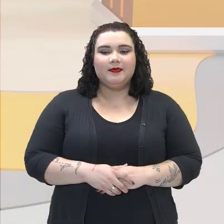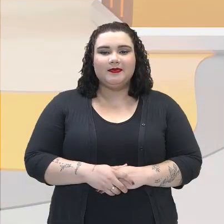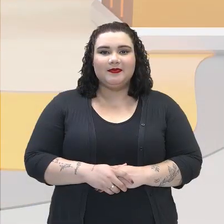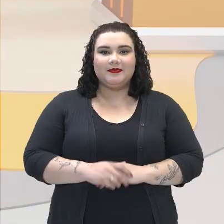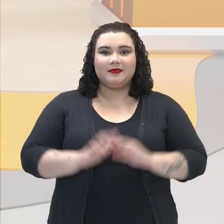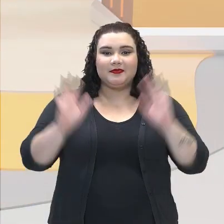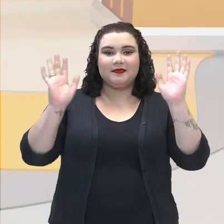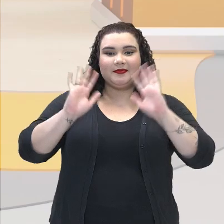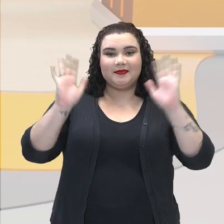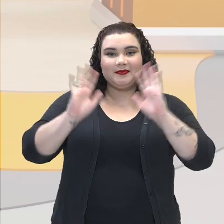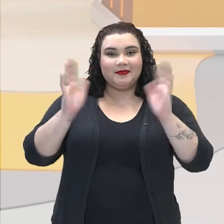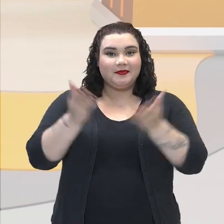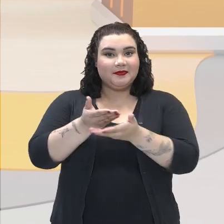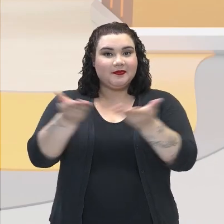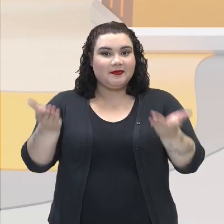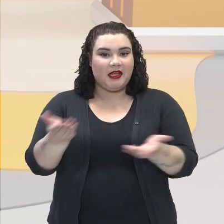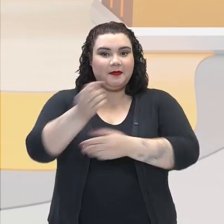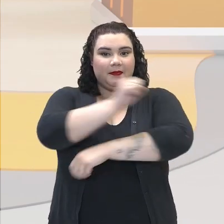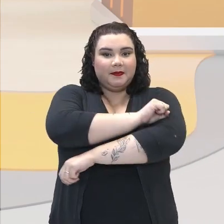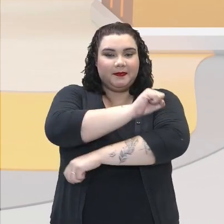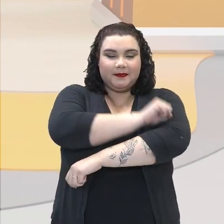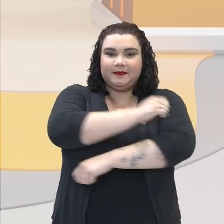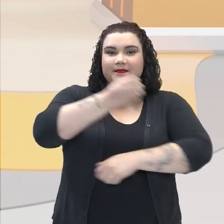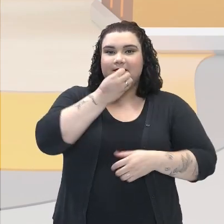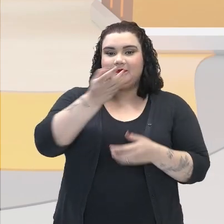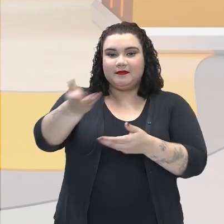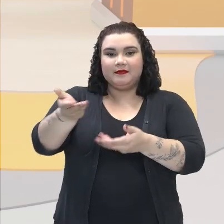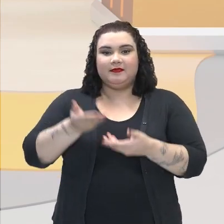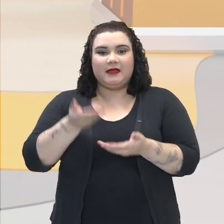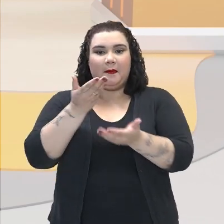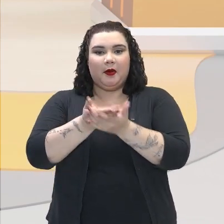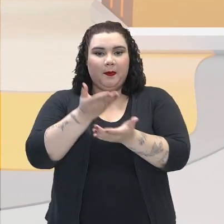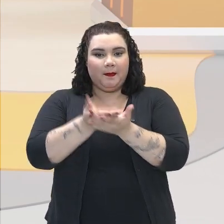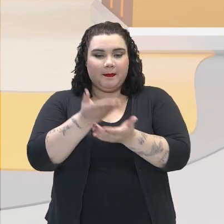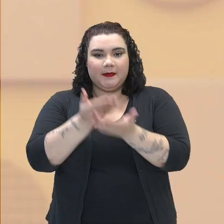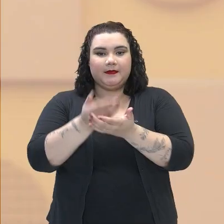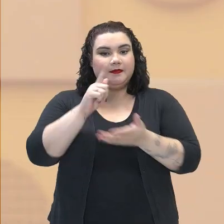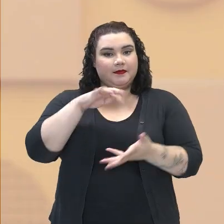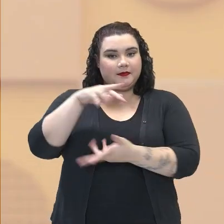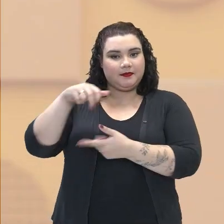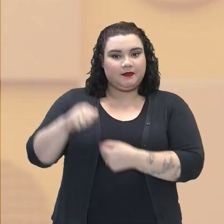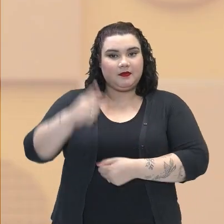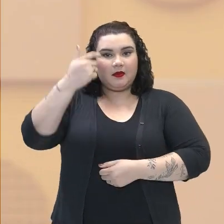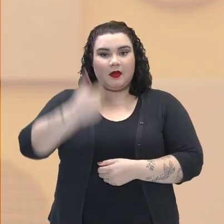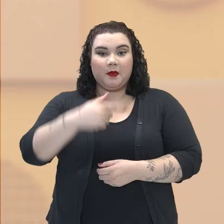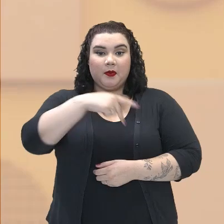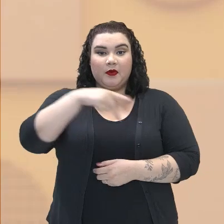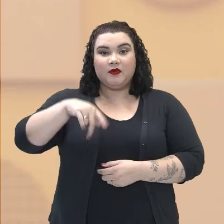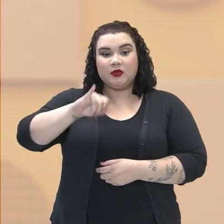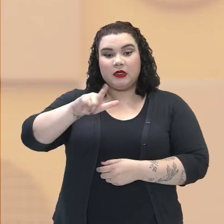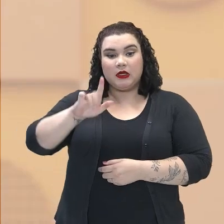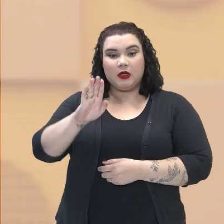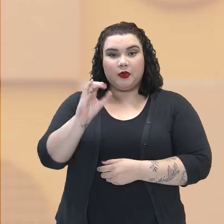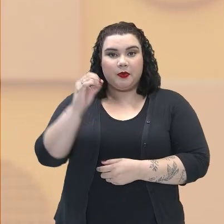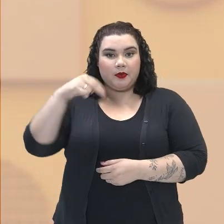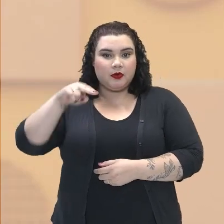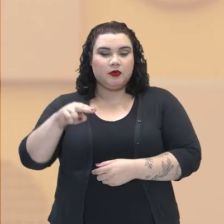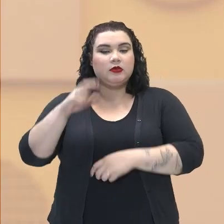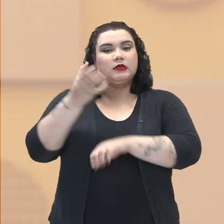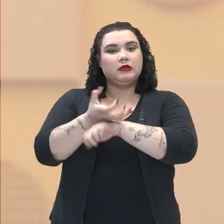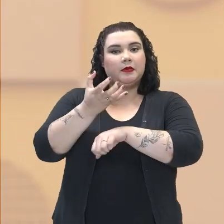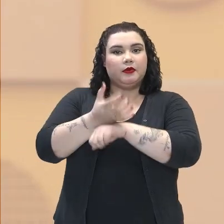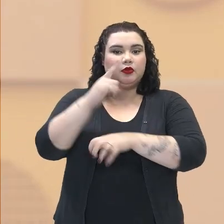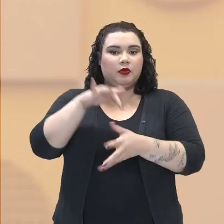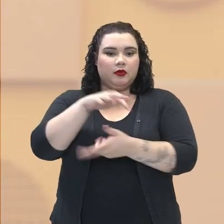Olá, galerinha do oitavo ano. Sejam bem-vindos a mais uma aula de Geografia. Eu sou o professor Ilbson do Nascimento, do componente de Geografia, e eu